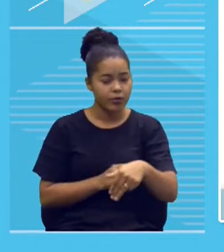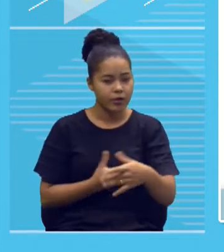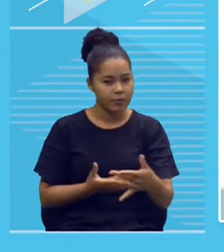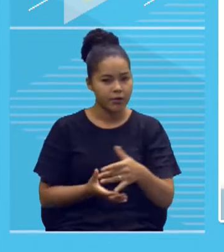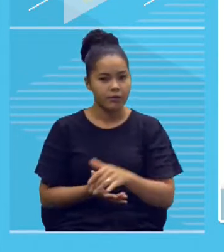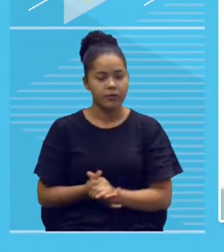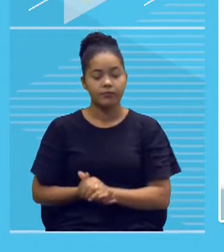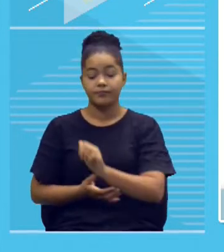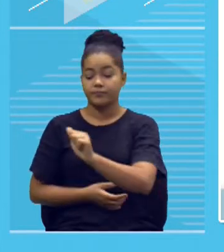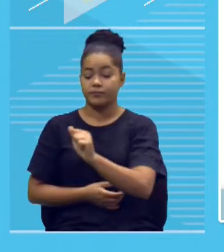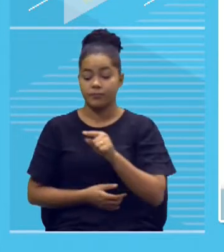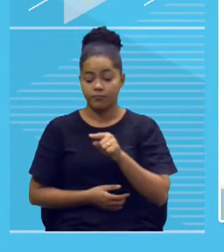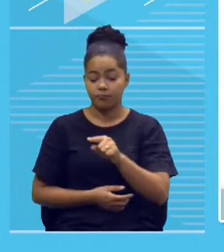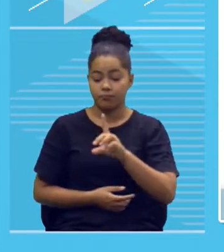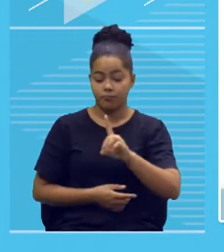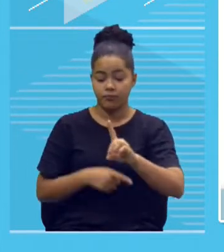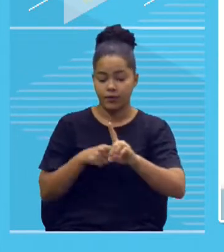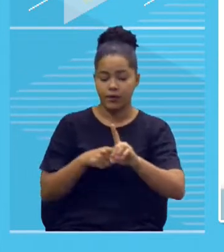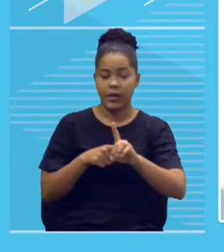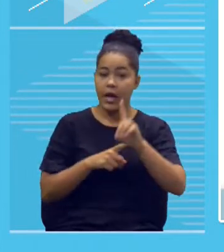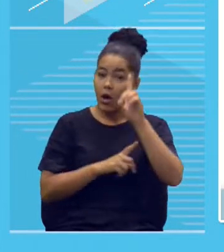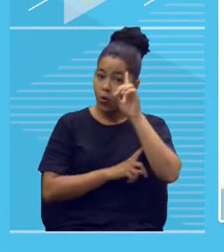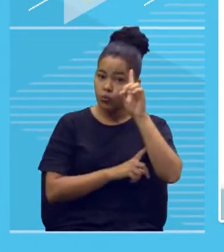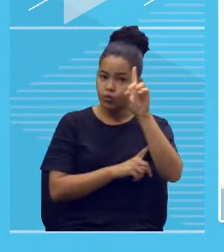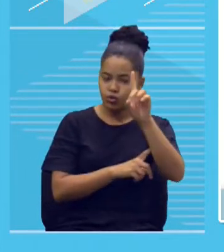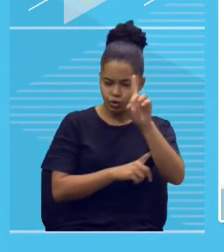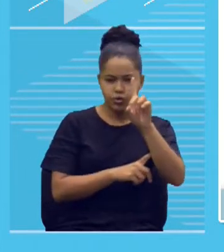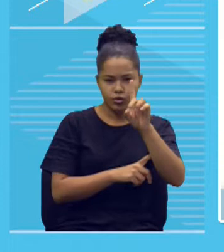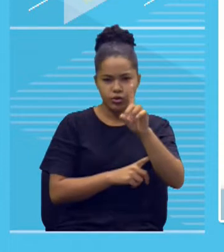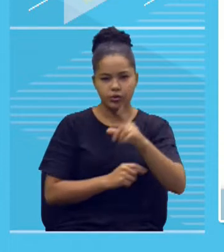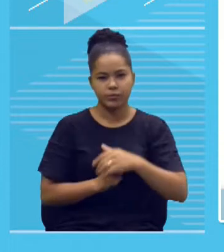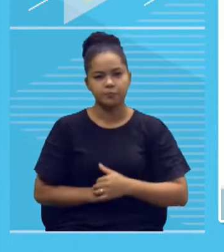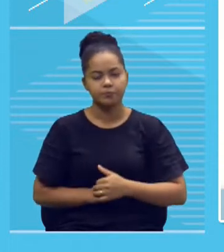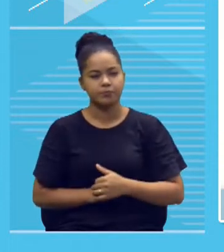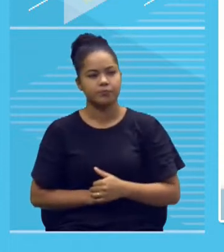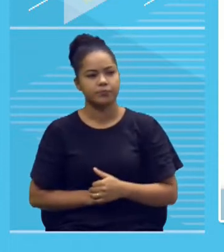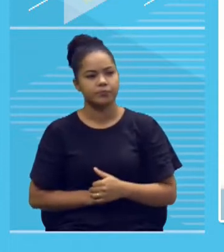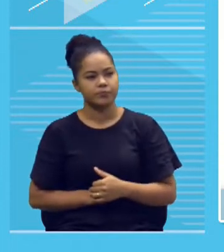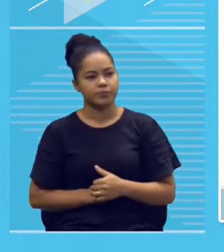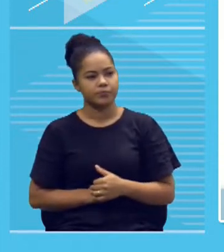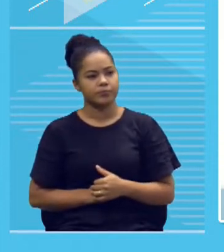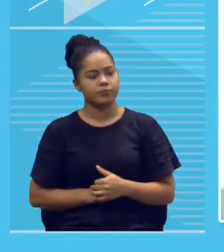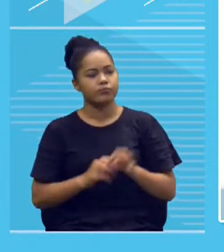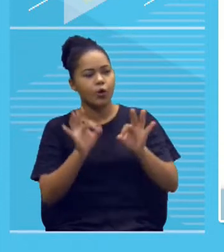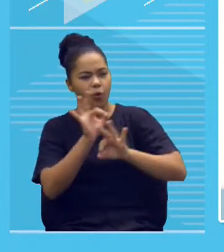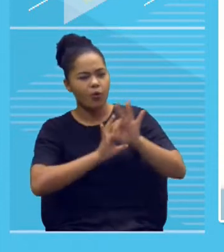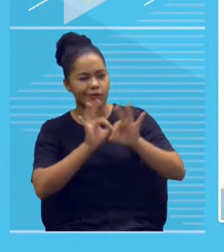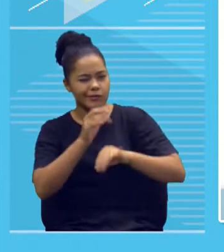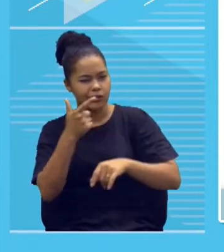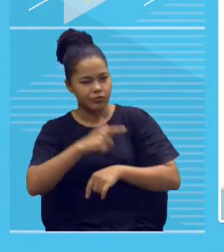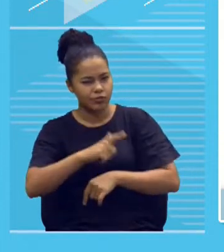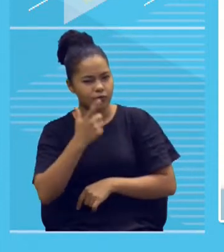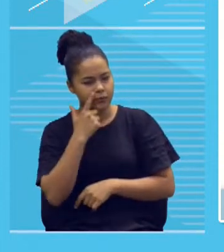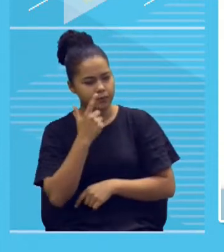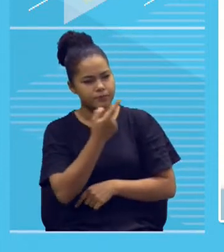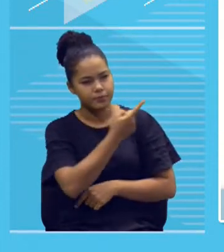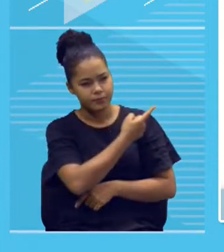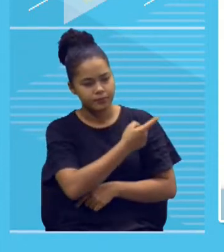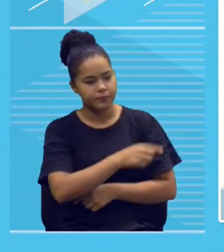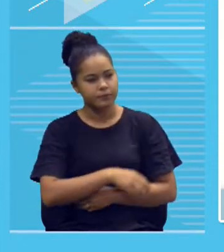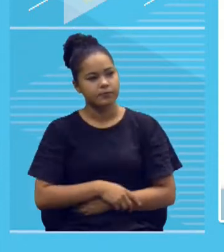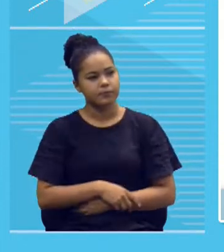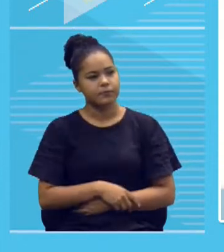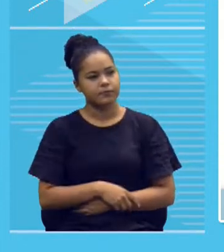cento e ao dia deixa eu colocar um pouquinho mais para o lado que ela vai ficar muito apertada ali